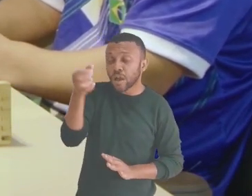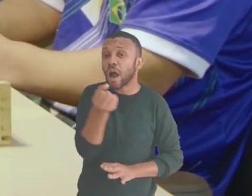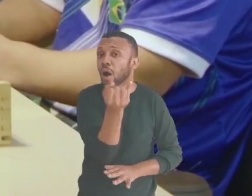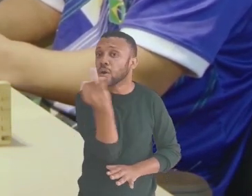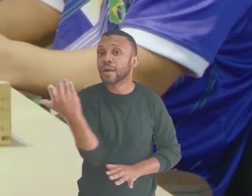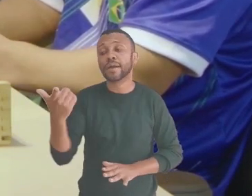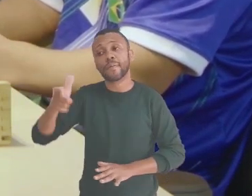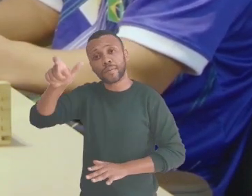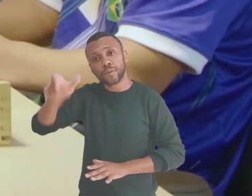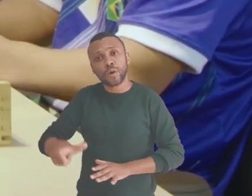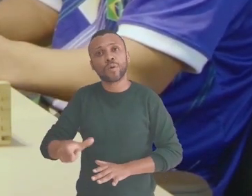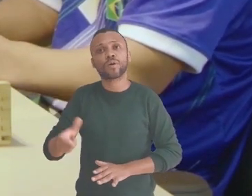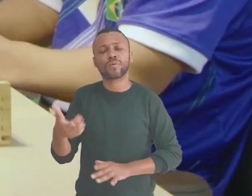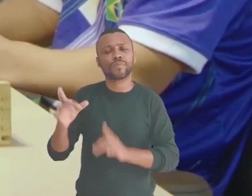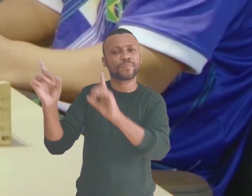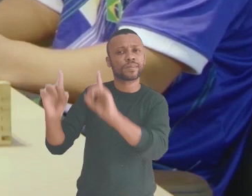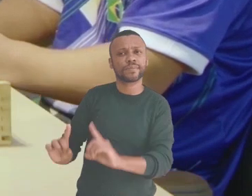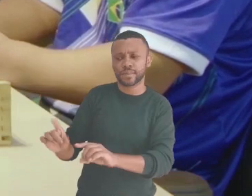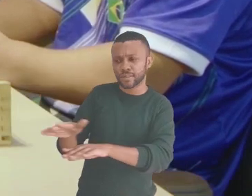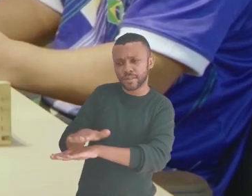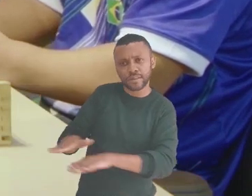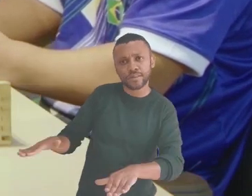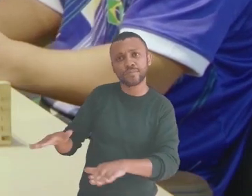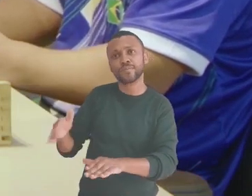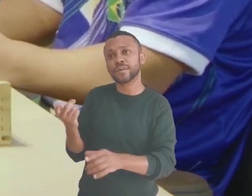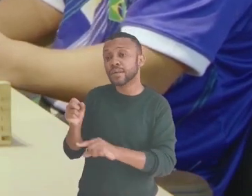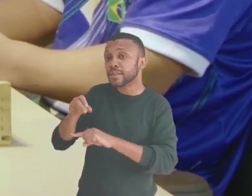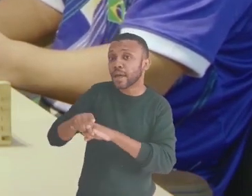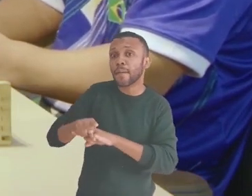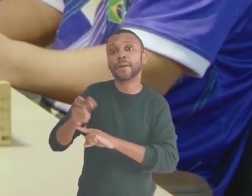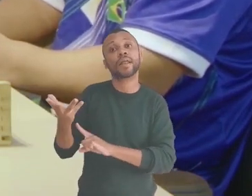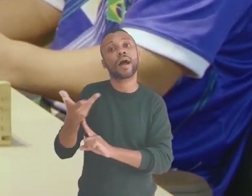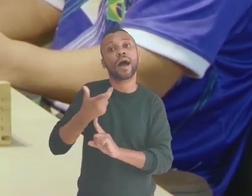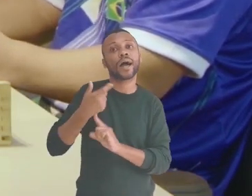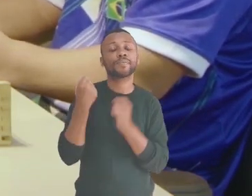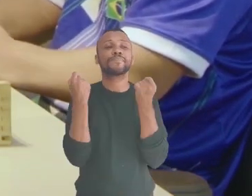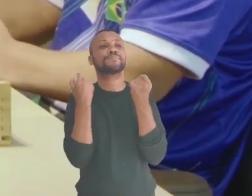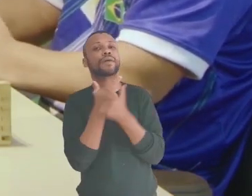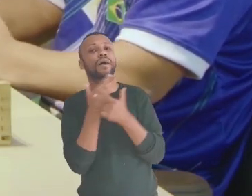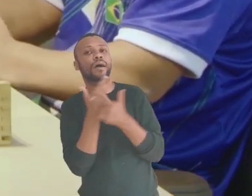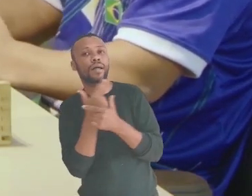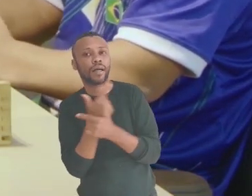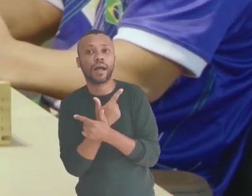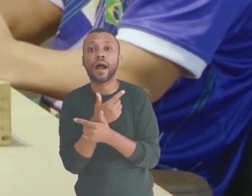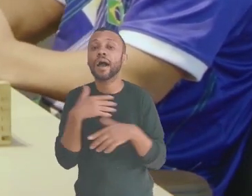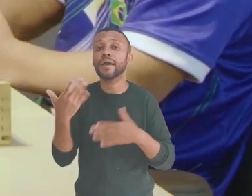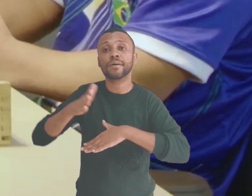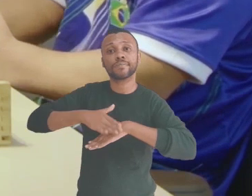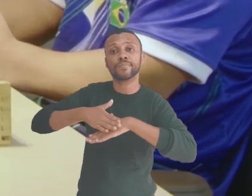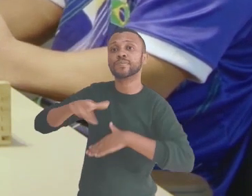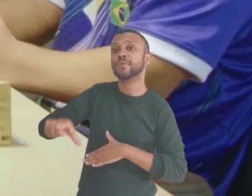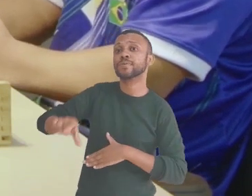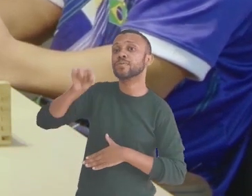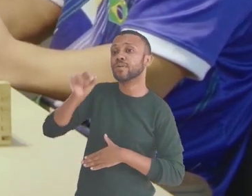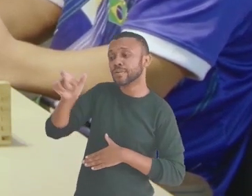nanismo decidir entrar para a arte pelo caminho do humor, aí é uma opção da pessoa, e aí ele